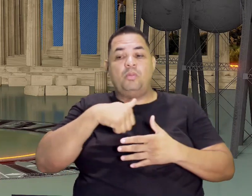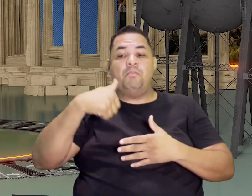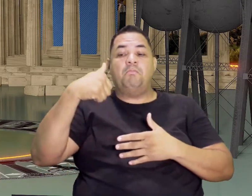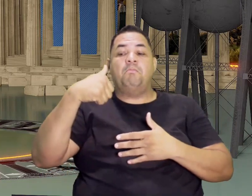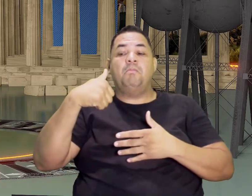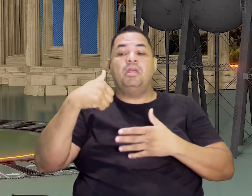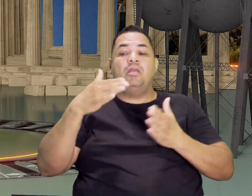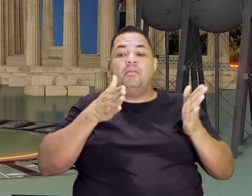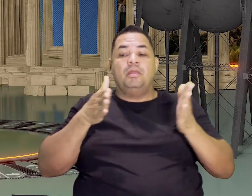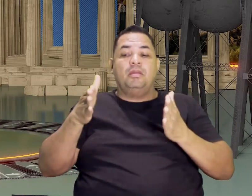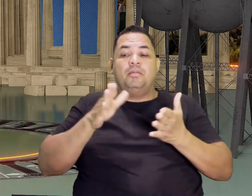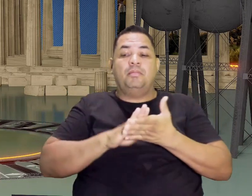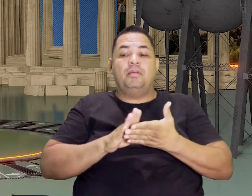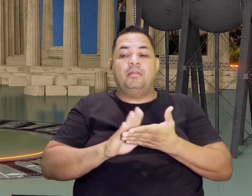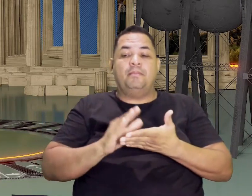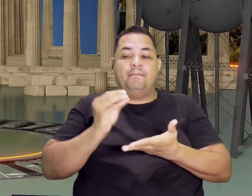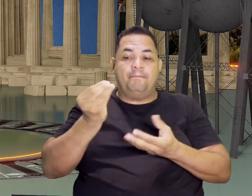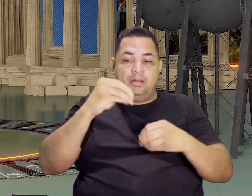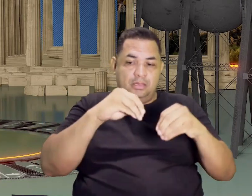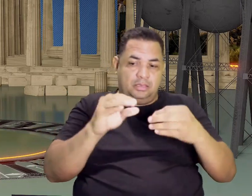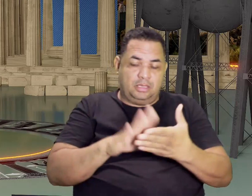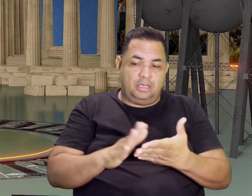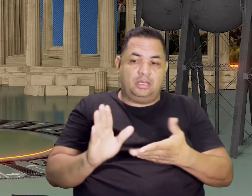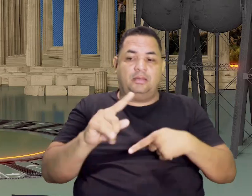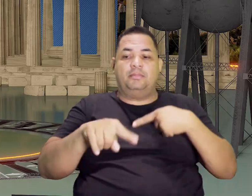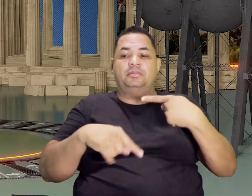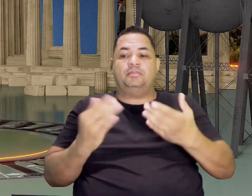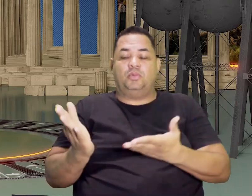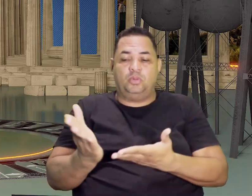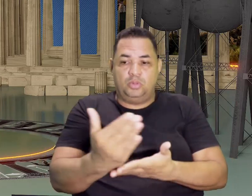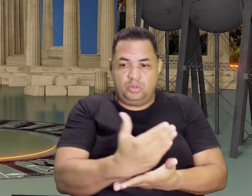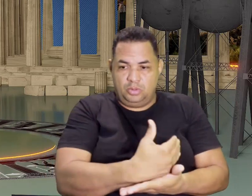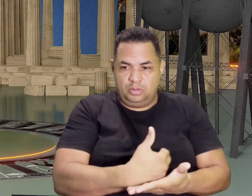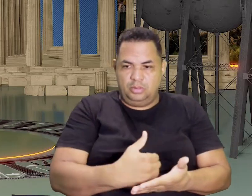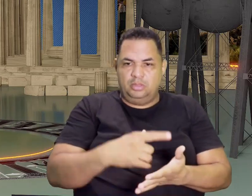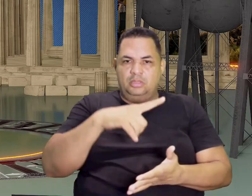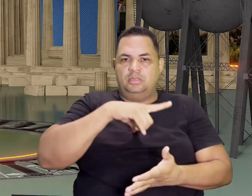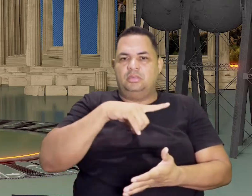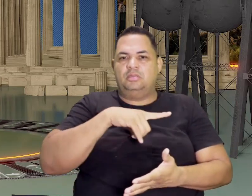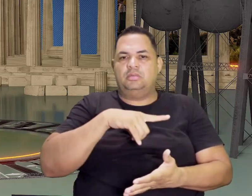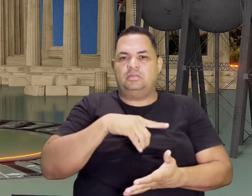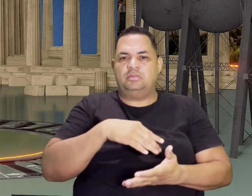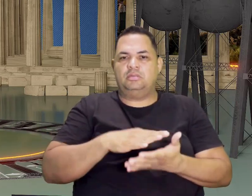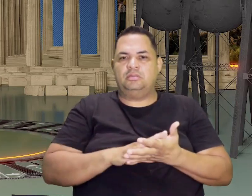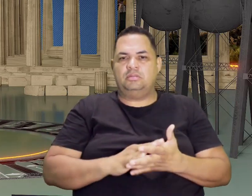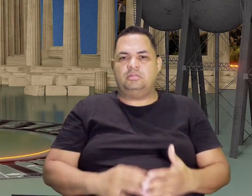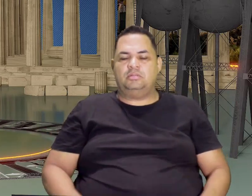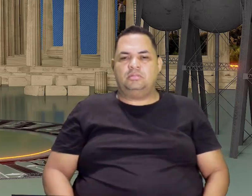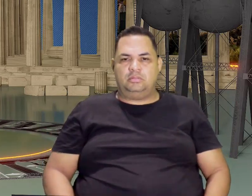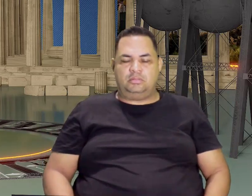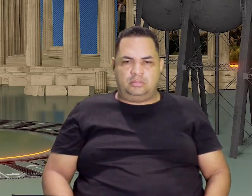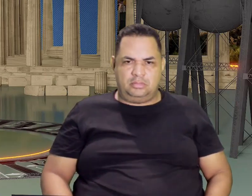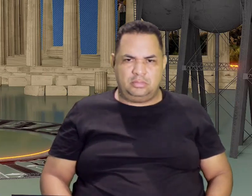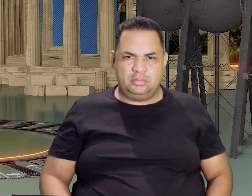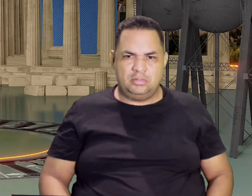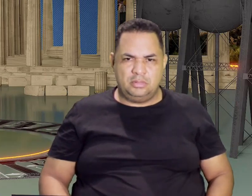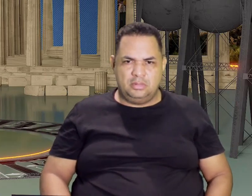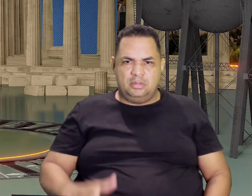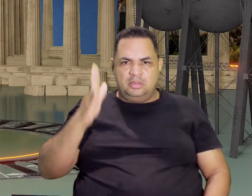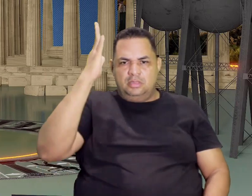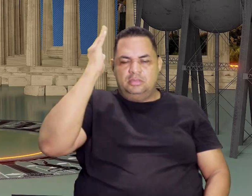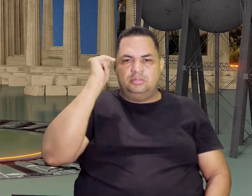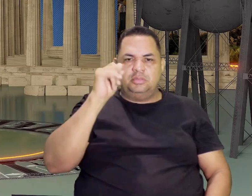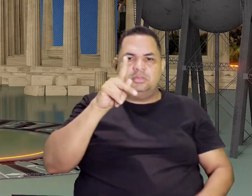para plantar, para colher, etc. Tem aquele calendário natural que eles conhecem bem. É a